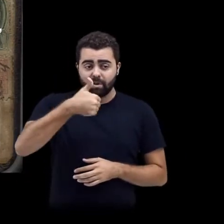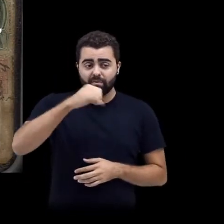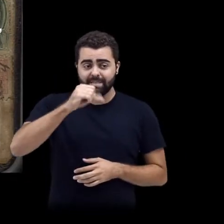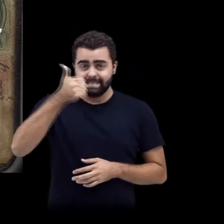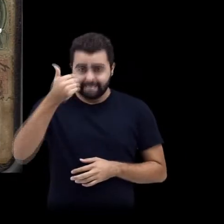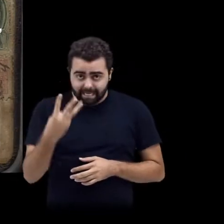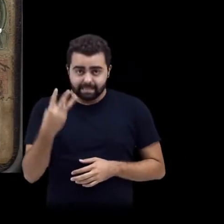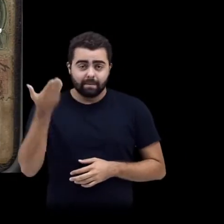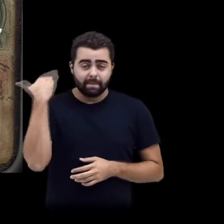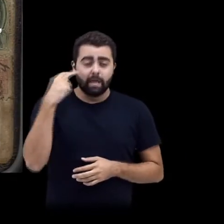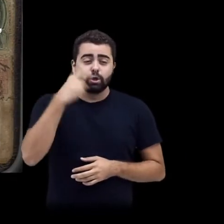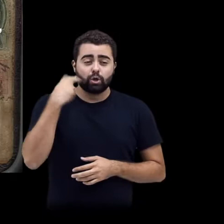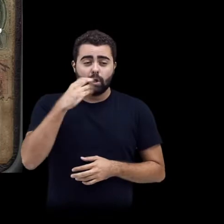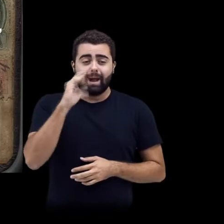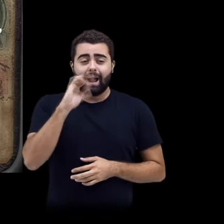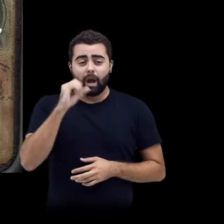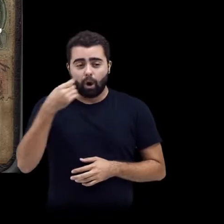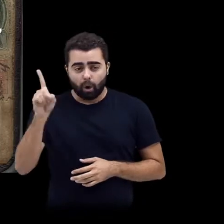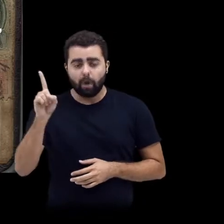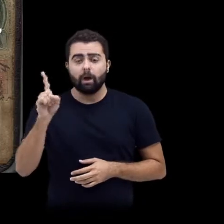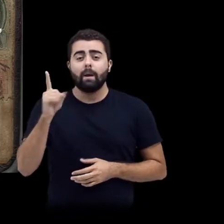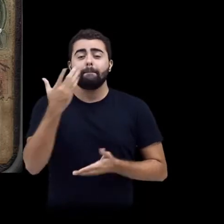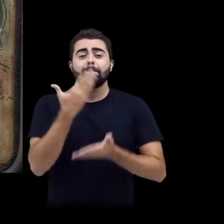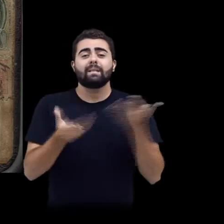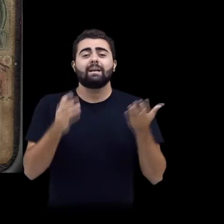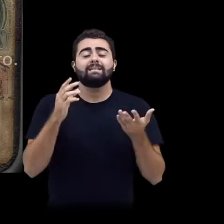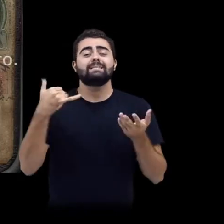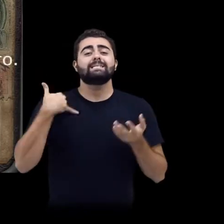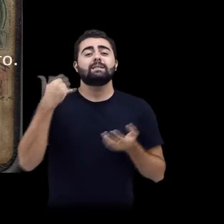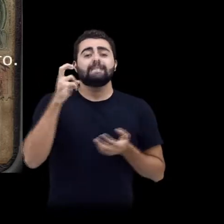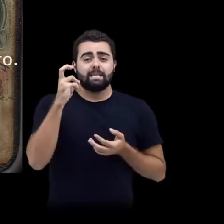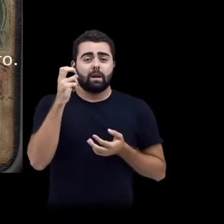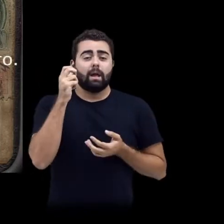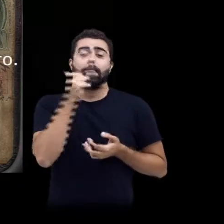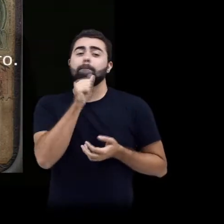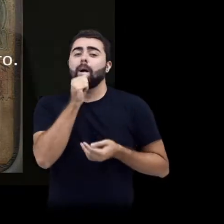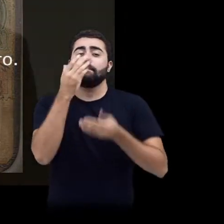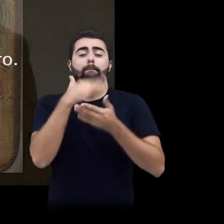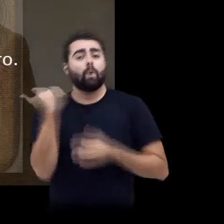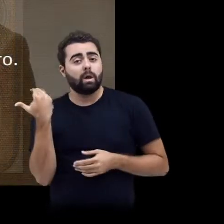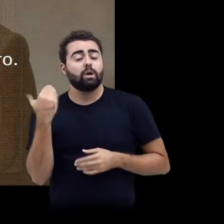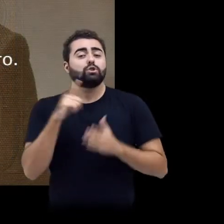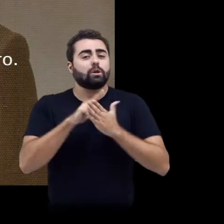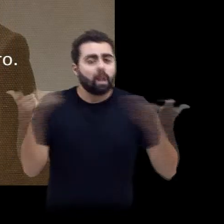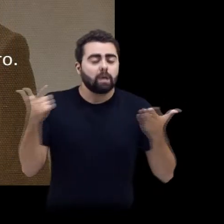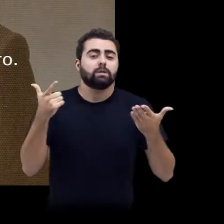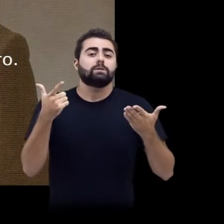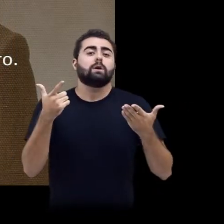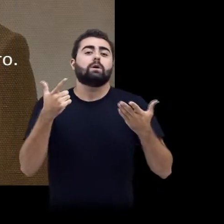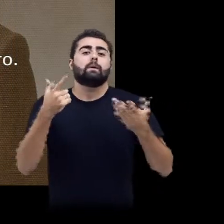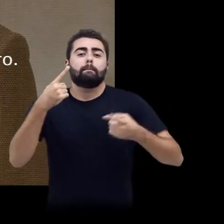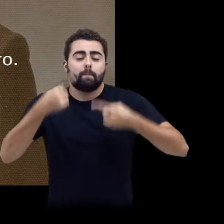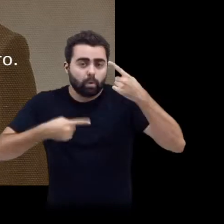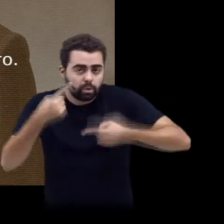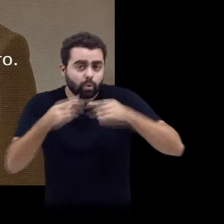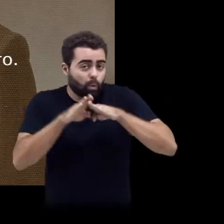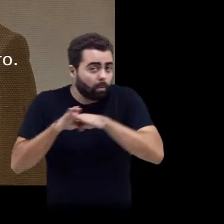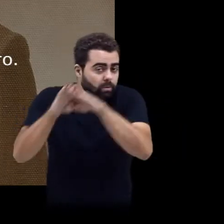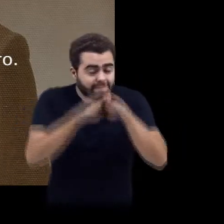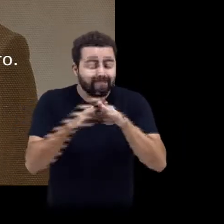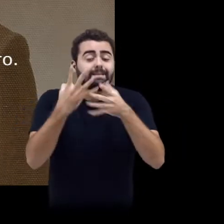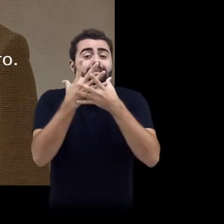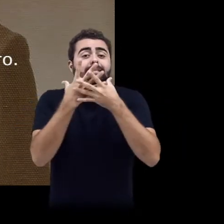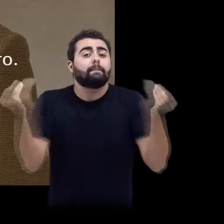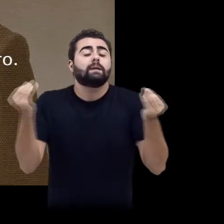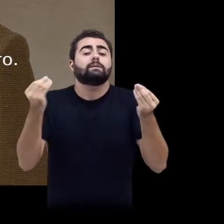Perde a mãe aos 5 anos. Jornalista, ator, poeta, militante comunista. Membro do Comitê Central do Partido Comunista Brasileiro, desaparecido desde janeiro